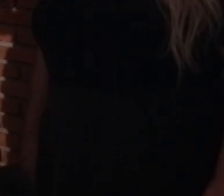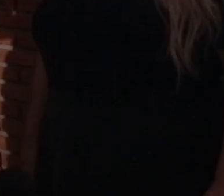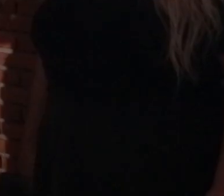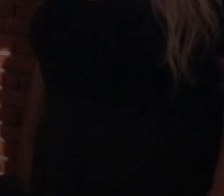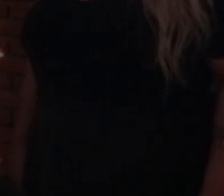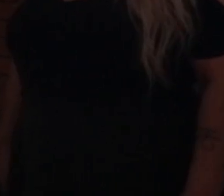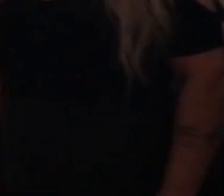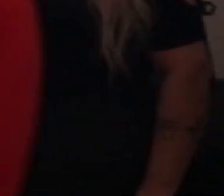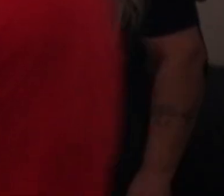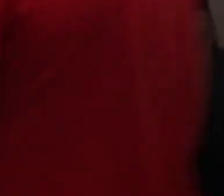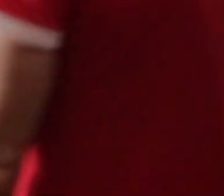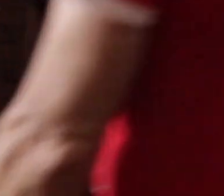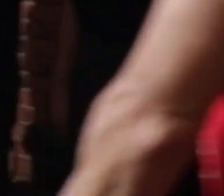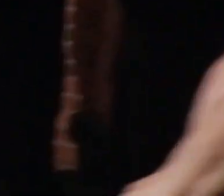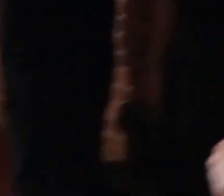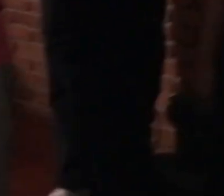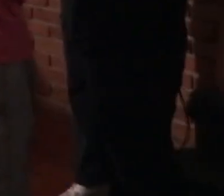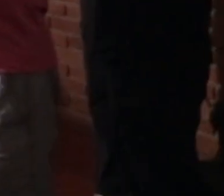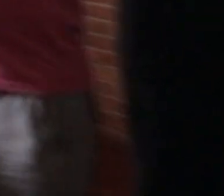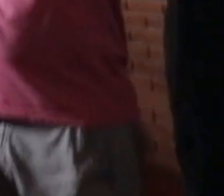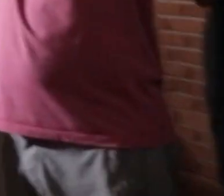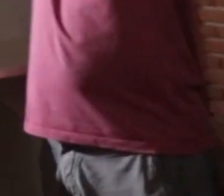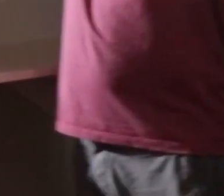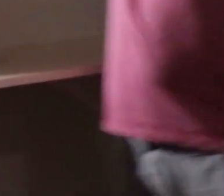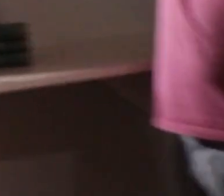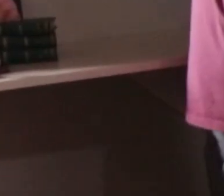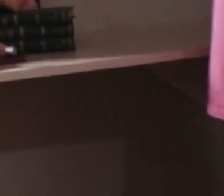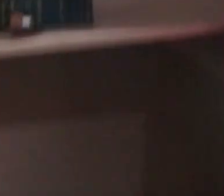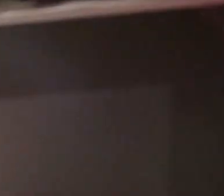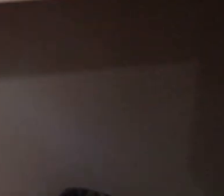Visão lateral da equipe com claquete, câmera e microfone direcional em mãos.